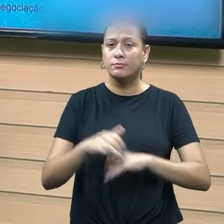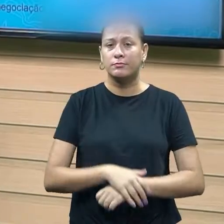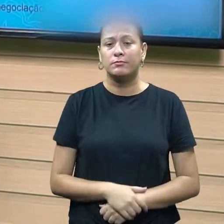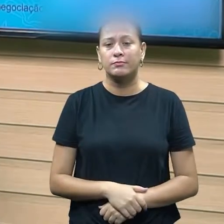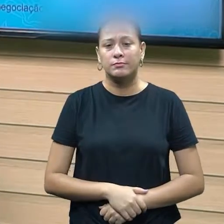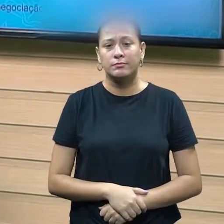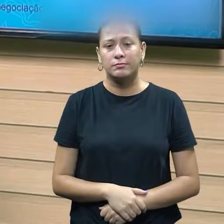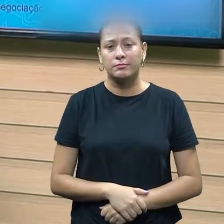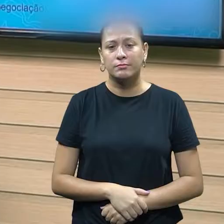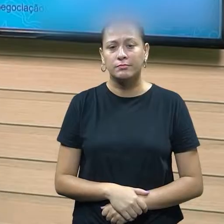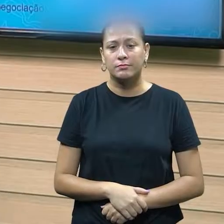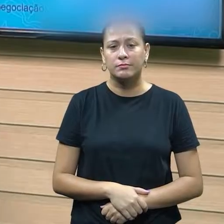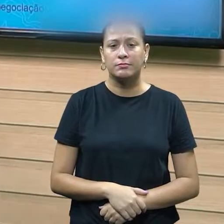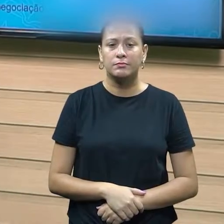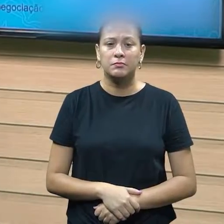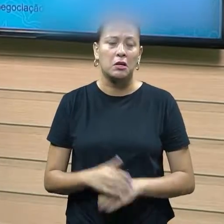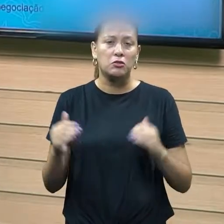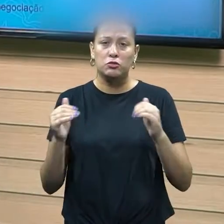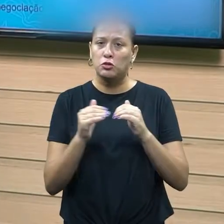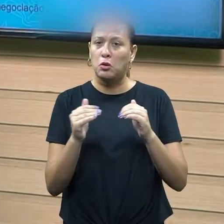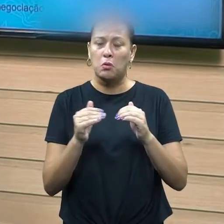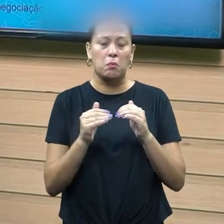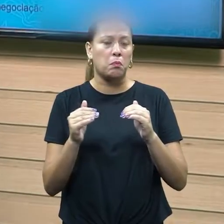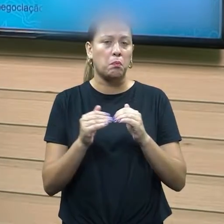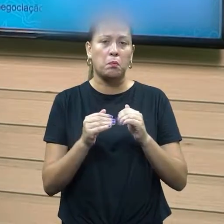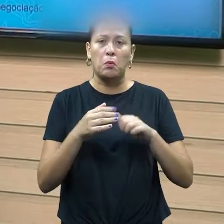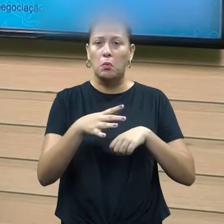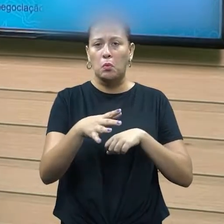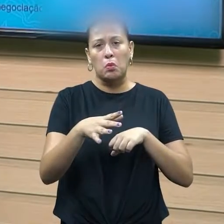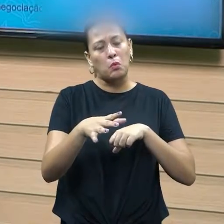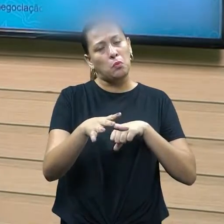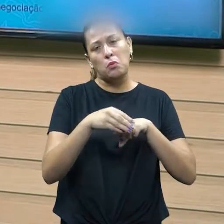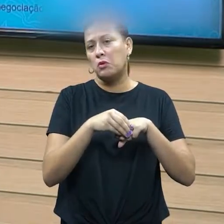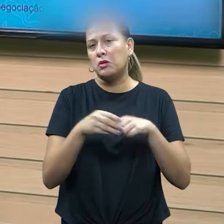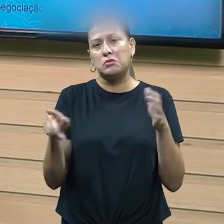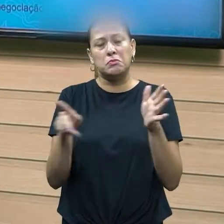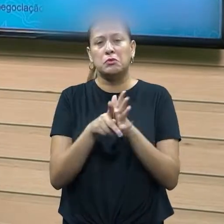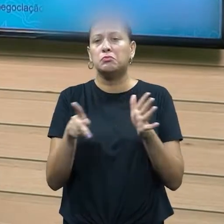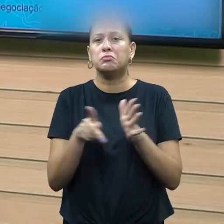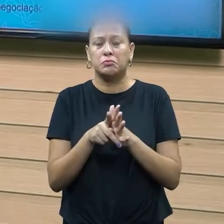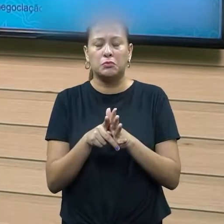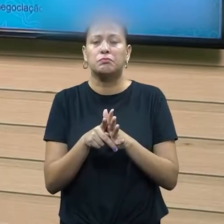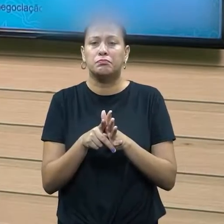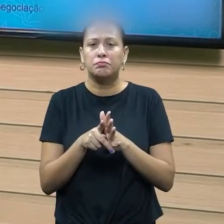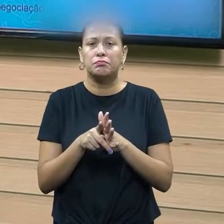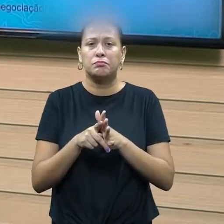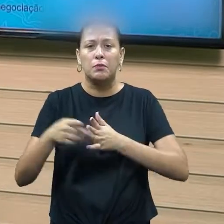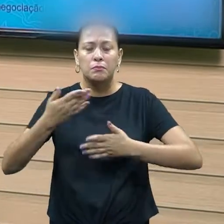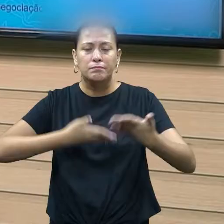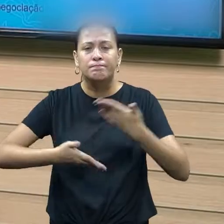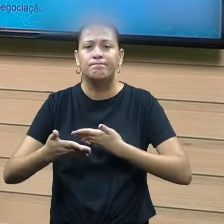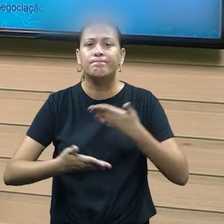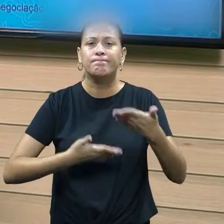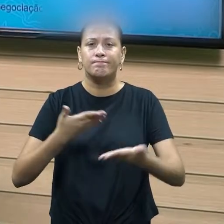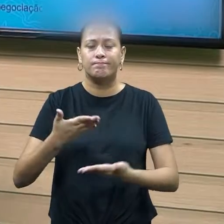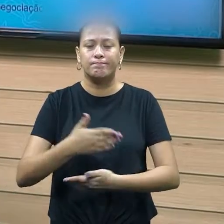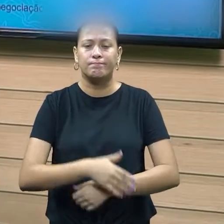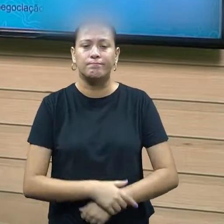até onde eu tenho o meu conhecimento, eu vou colocar até onde eu sei, né? Então, para